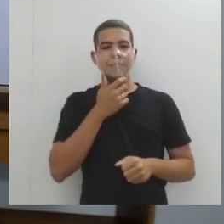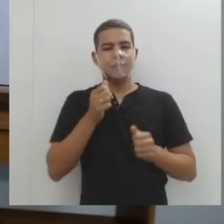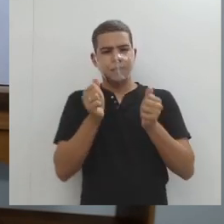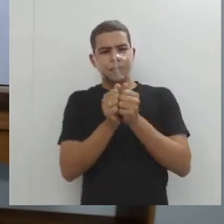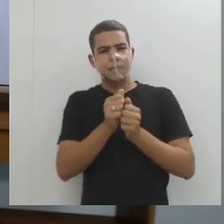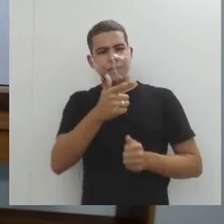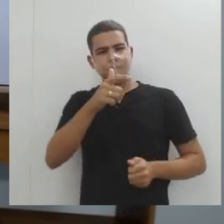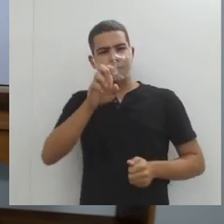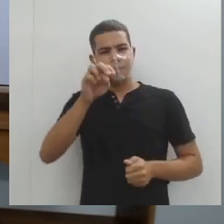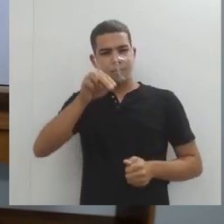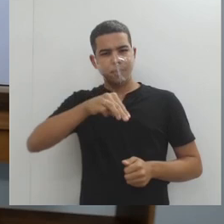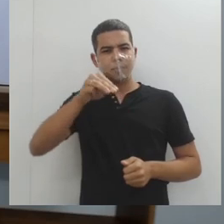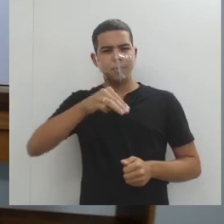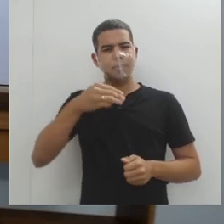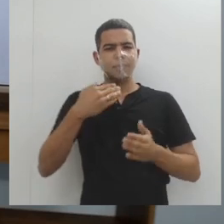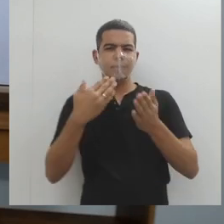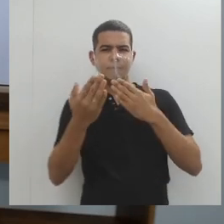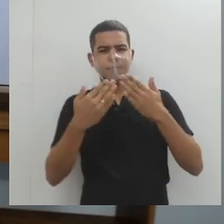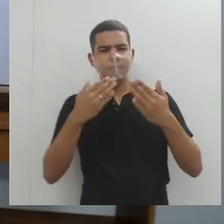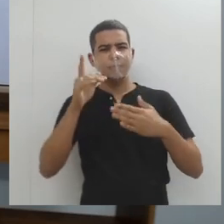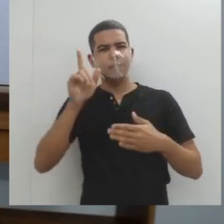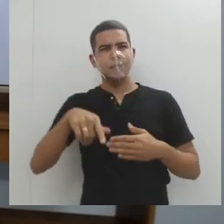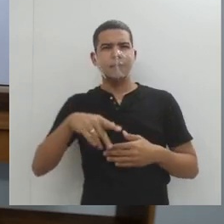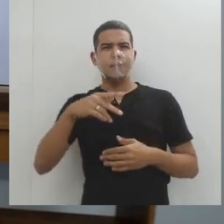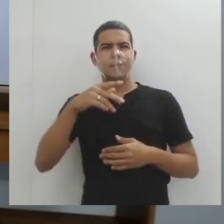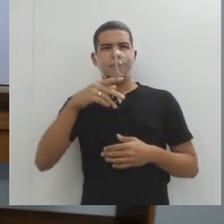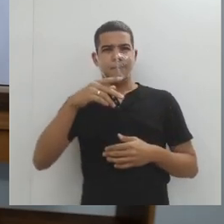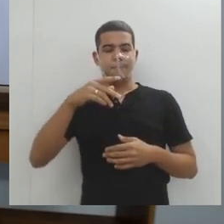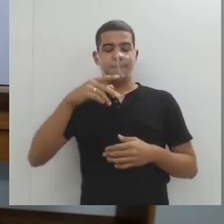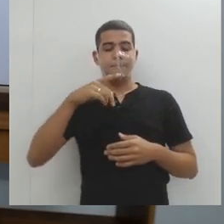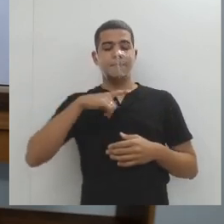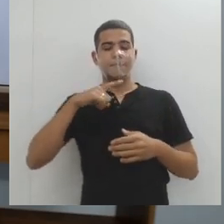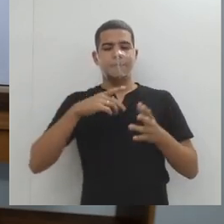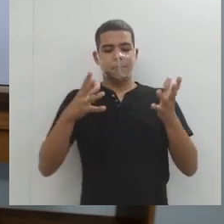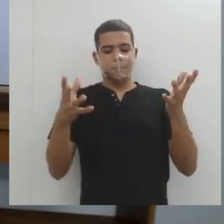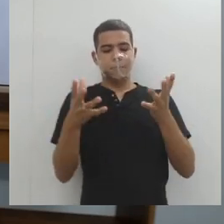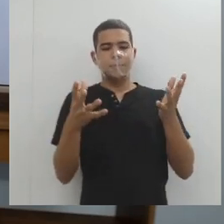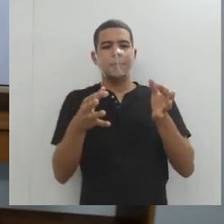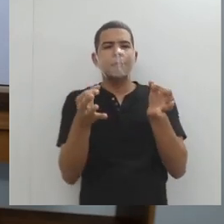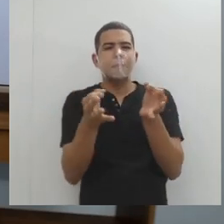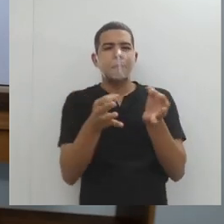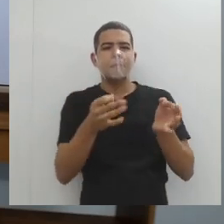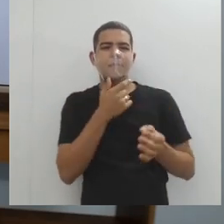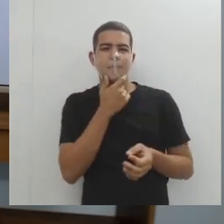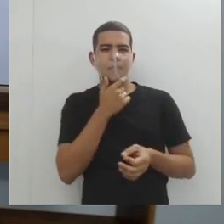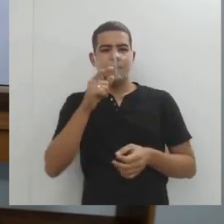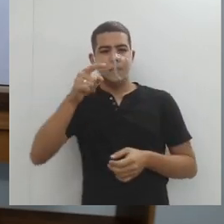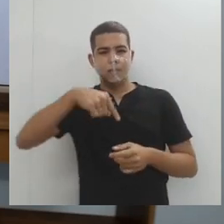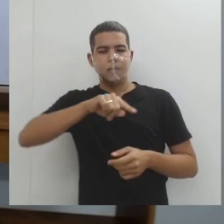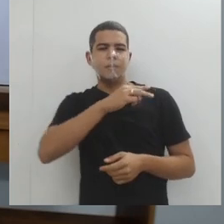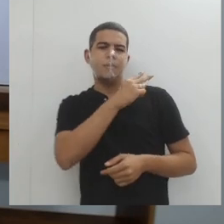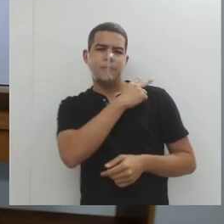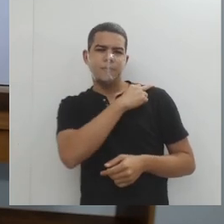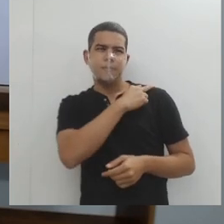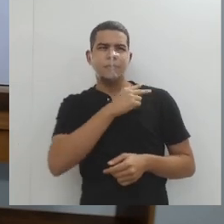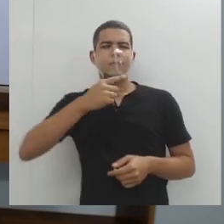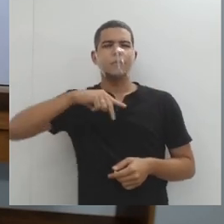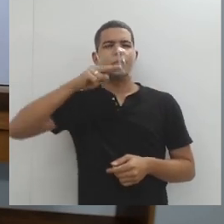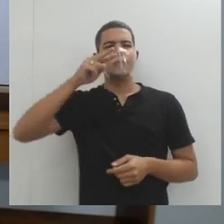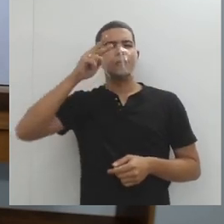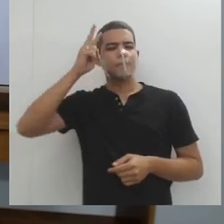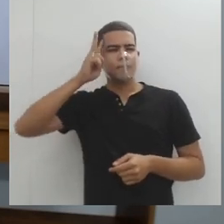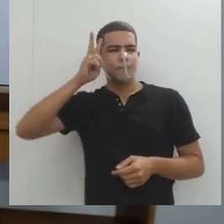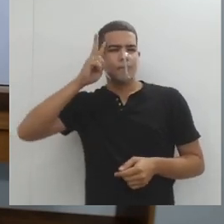minutos para comentar um pouco mais sobre o Present Perfect. Você que está aí em casa de segundo ano, tá? A gente vai primeiro fazer uma retomada do que